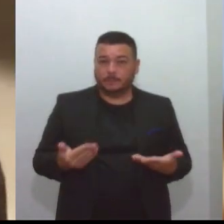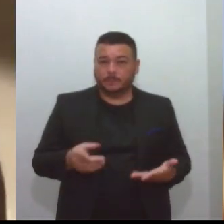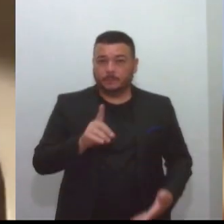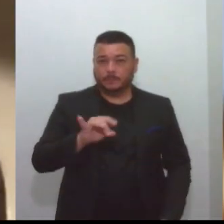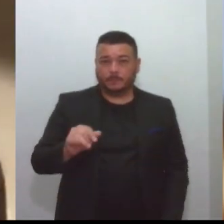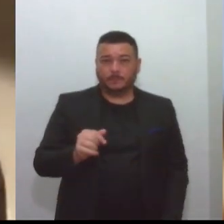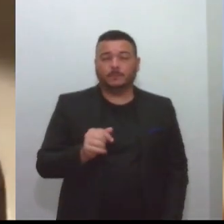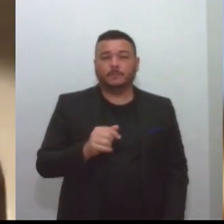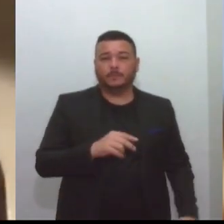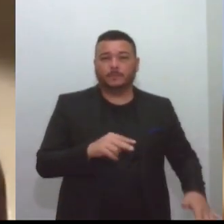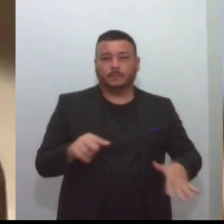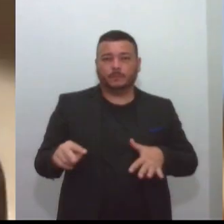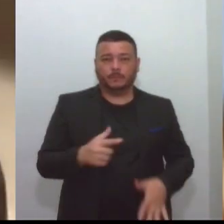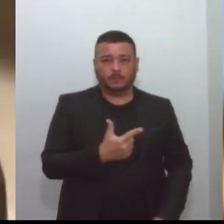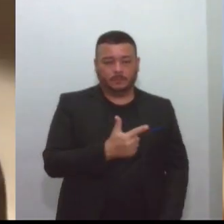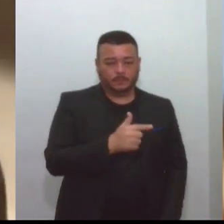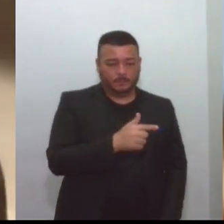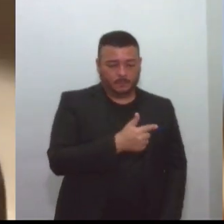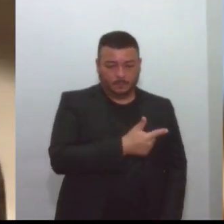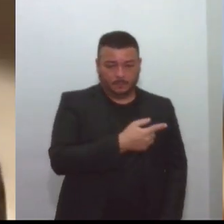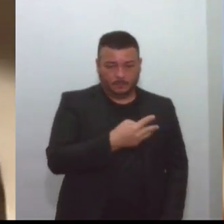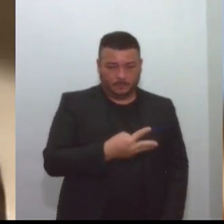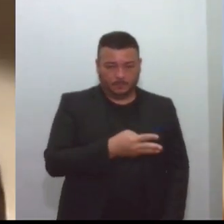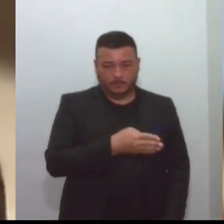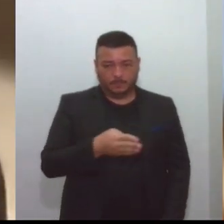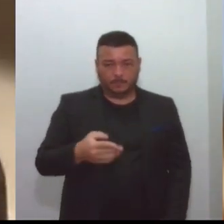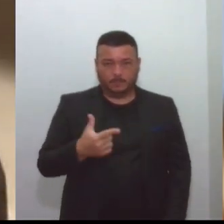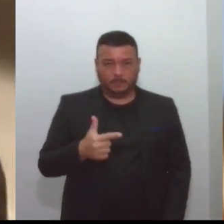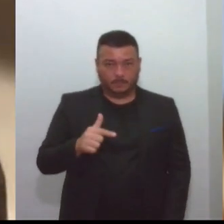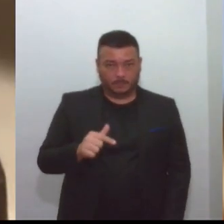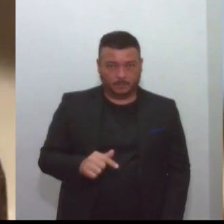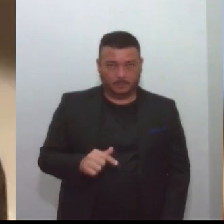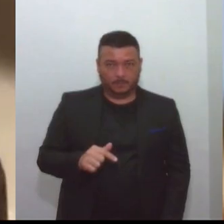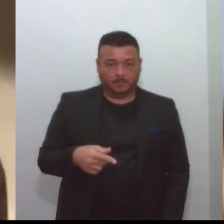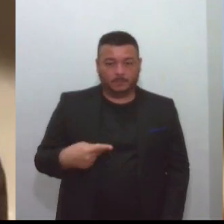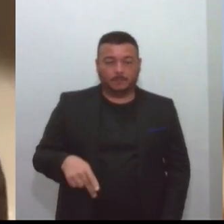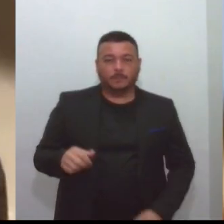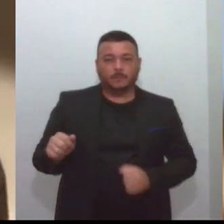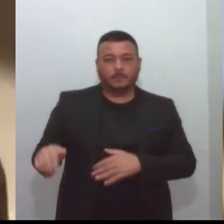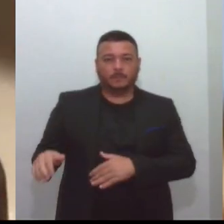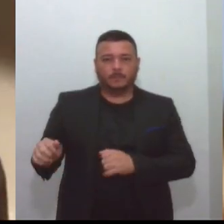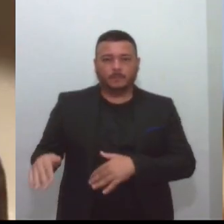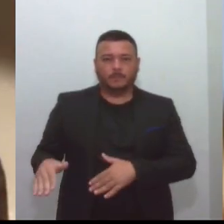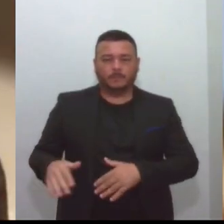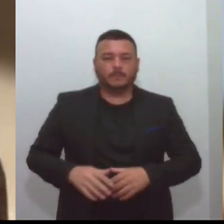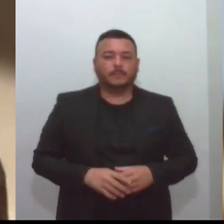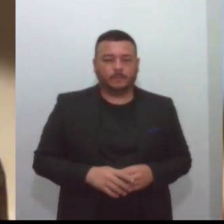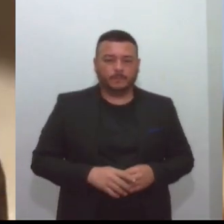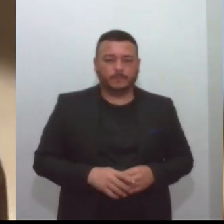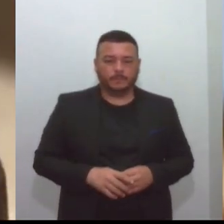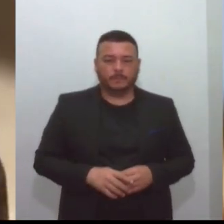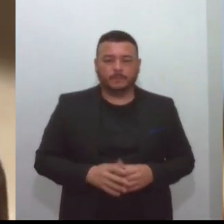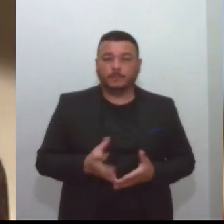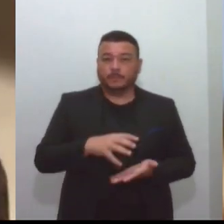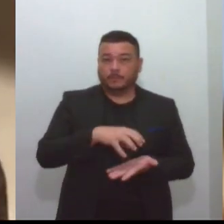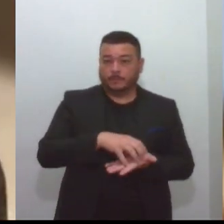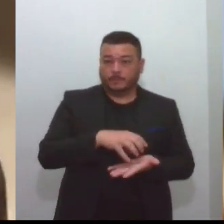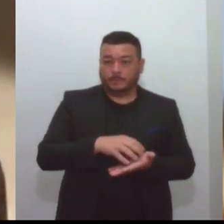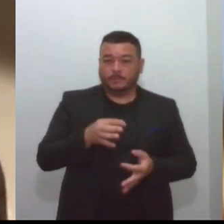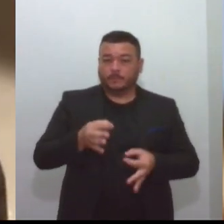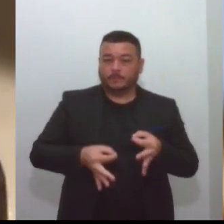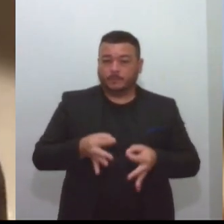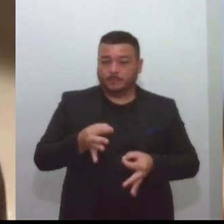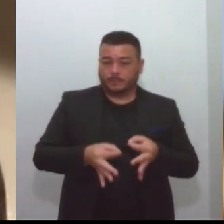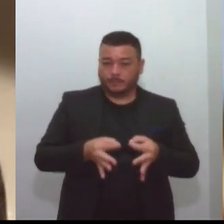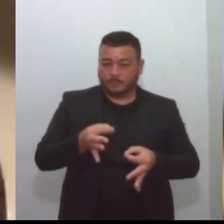de 23 a 27 agora de setembro, o Centro Judiciário, o Centro de